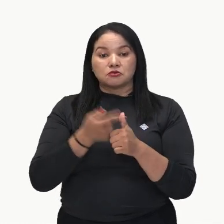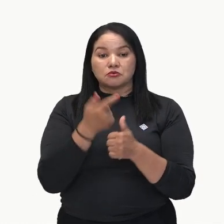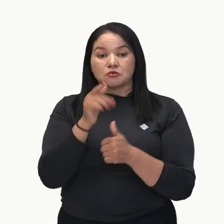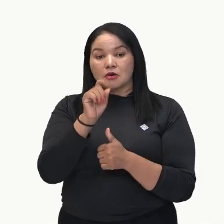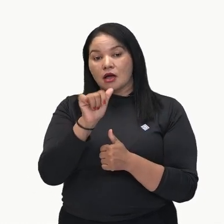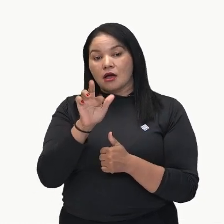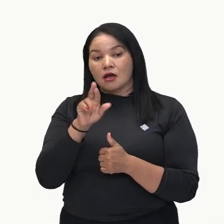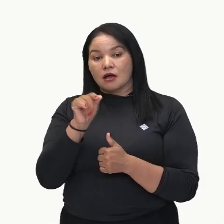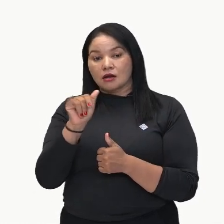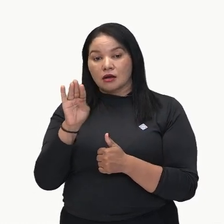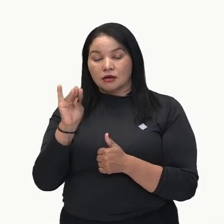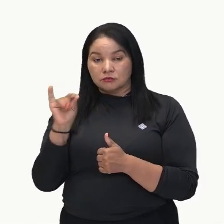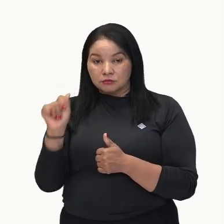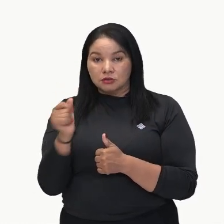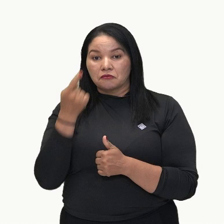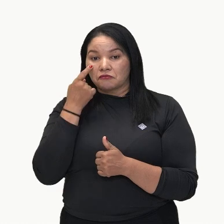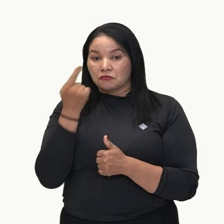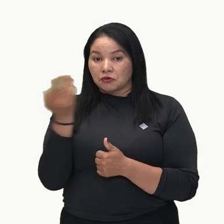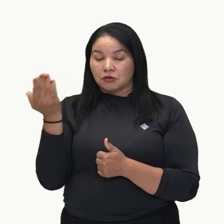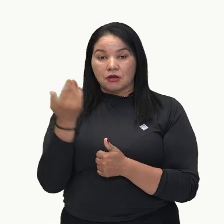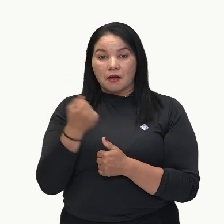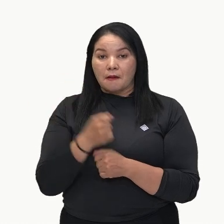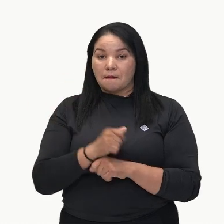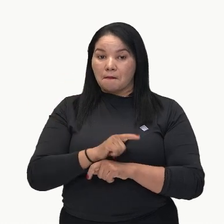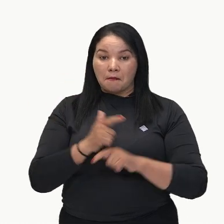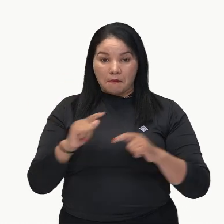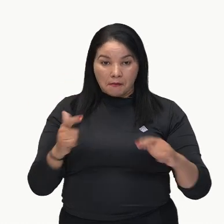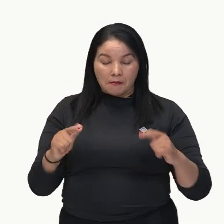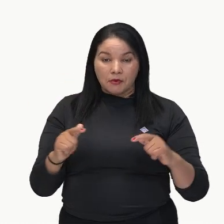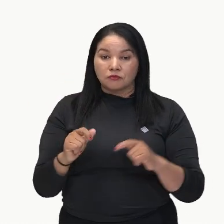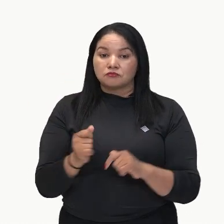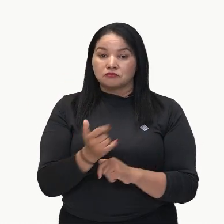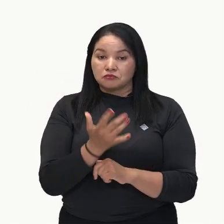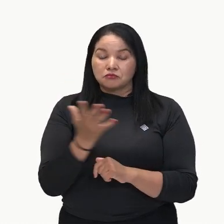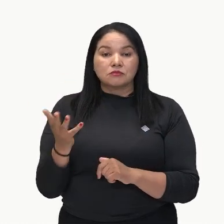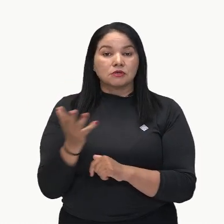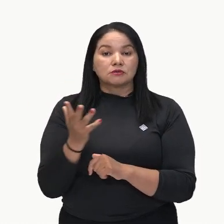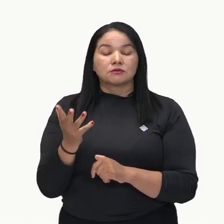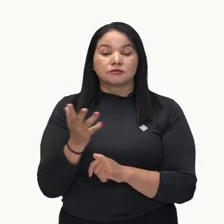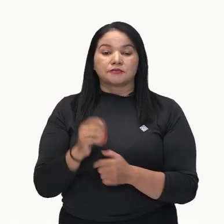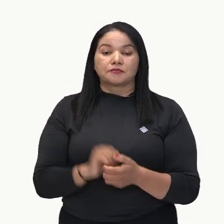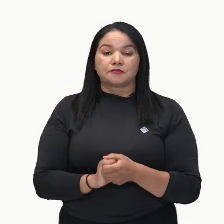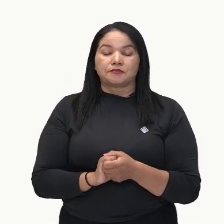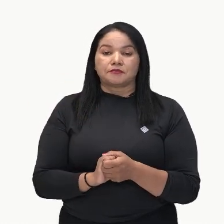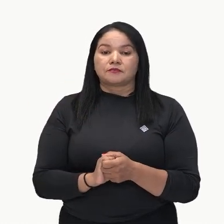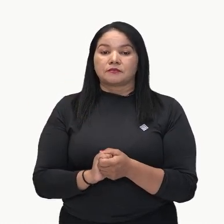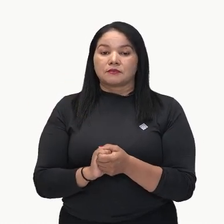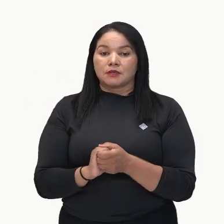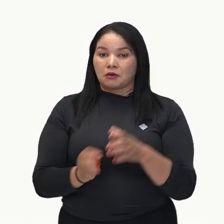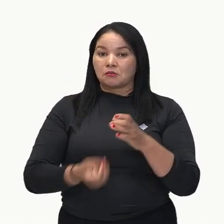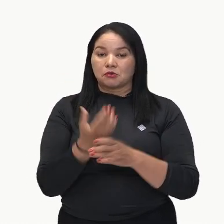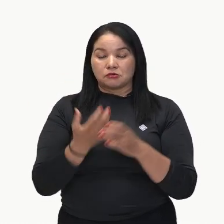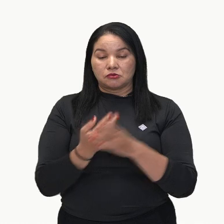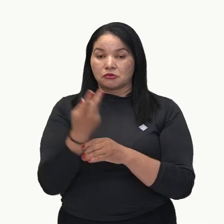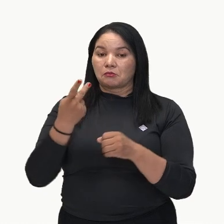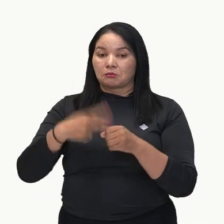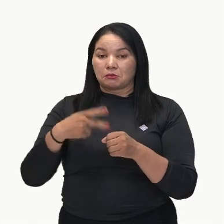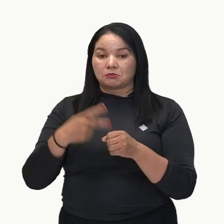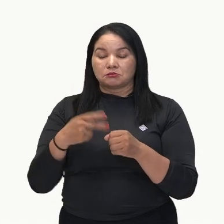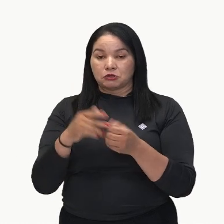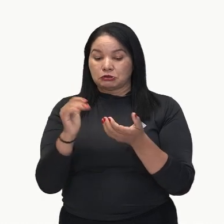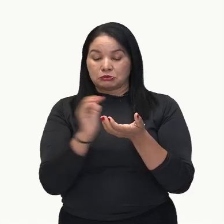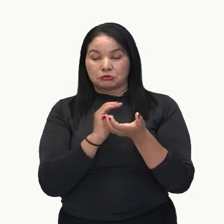Arábia Saudita vai ser a maior em quantidade. Então, olha só, né? A produção de petróleo no Oriente Médio no